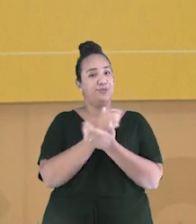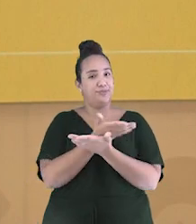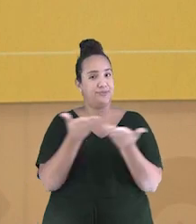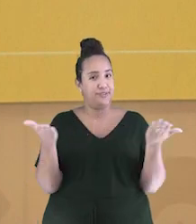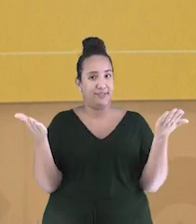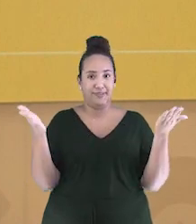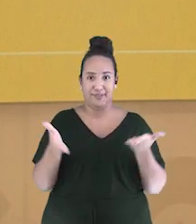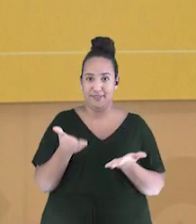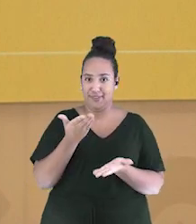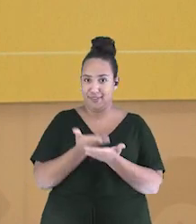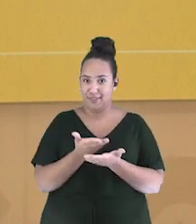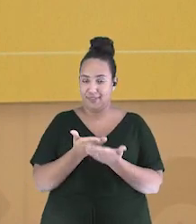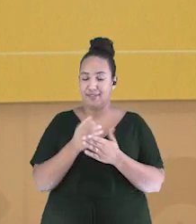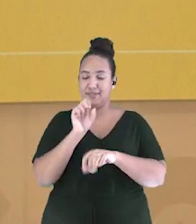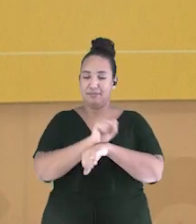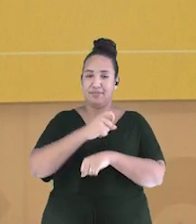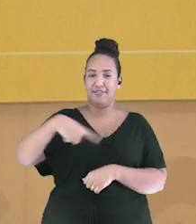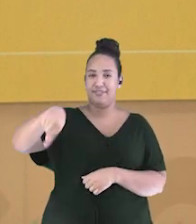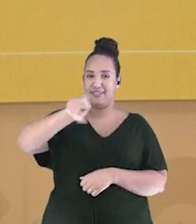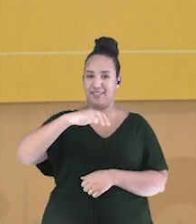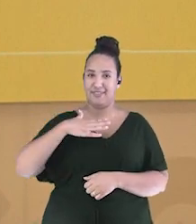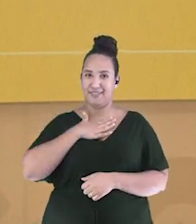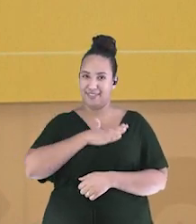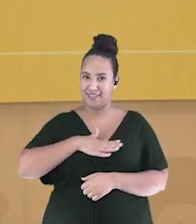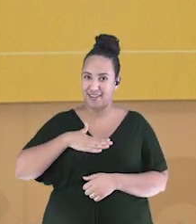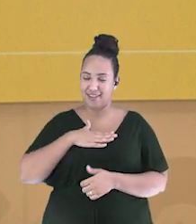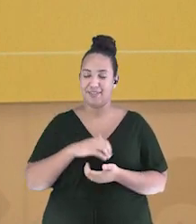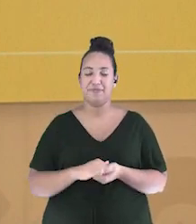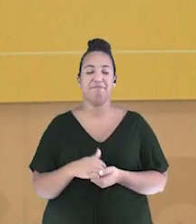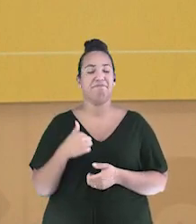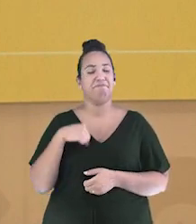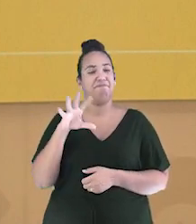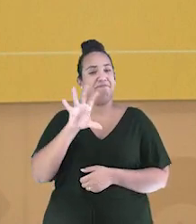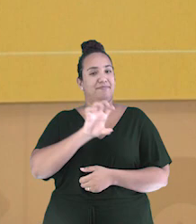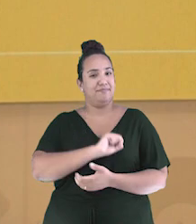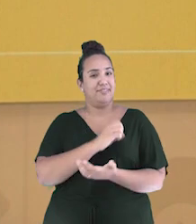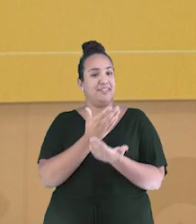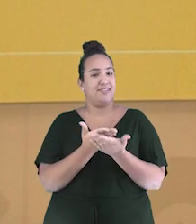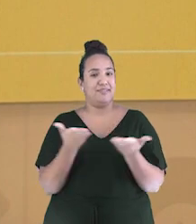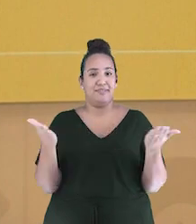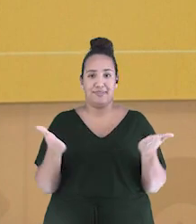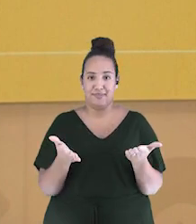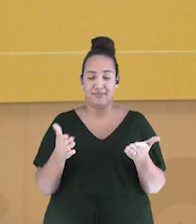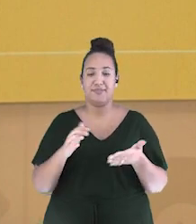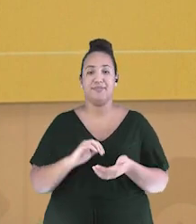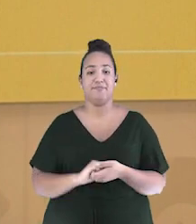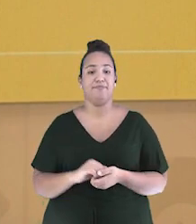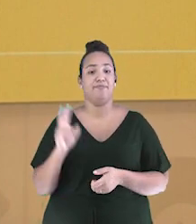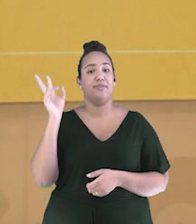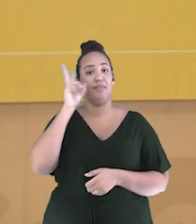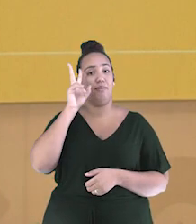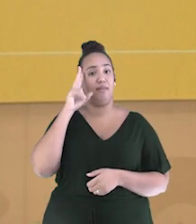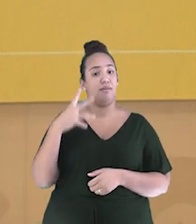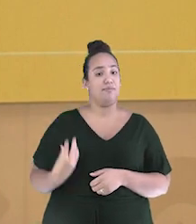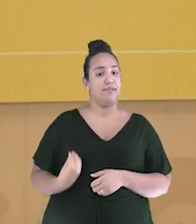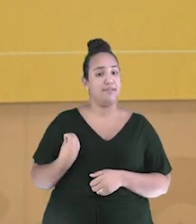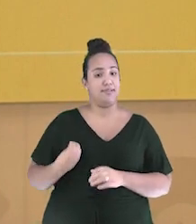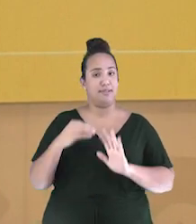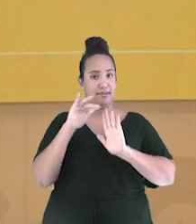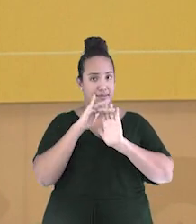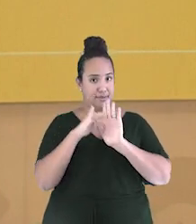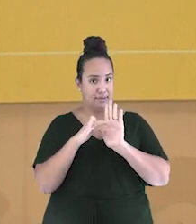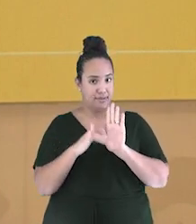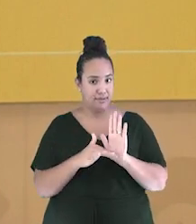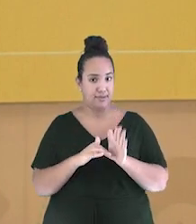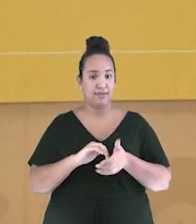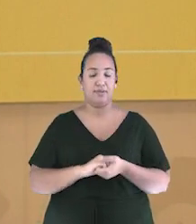hoje, nessa aula. Espero que tenham gostado. Eu gostei muito da nossa aula, tá? Lembre-se de assinar a lista de